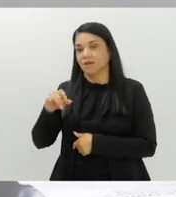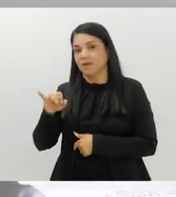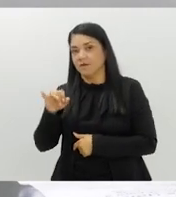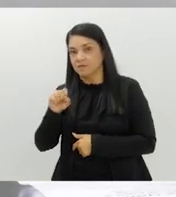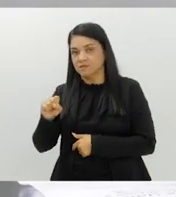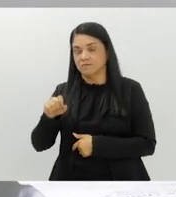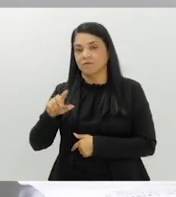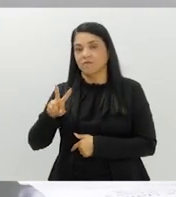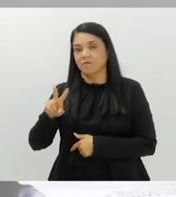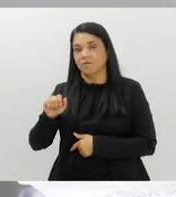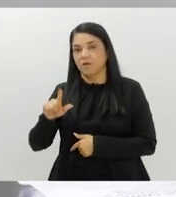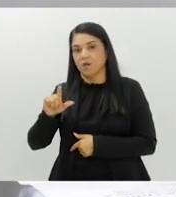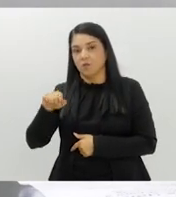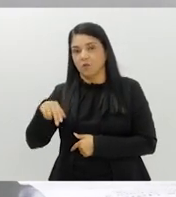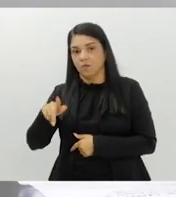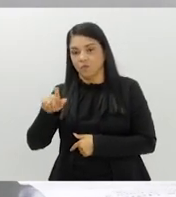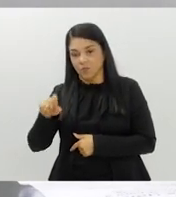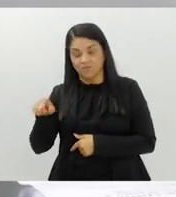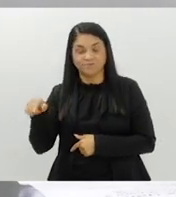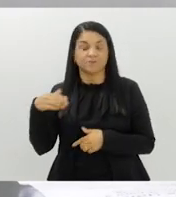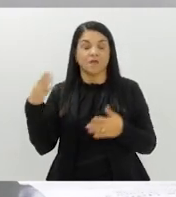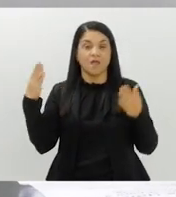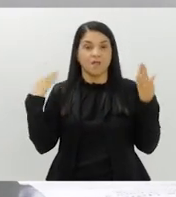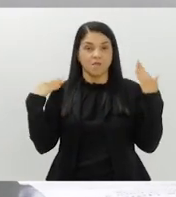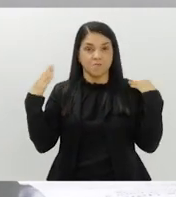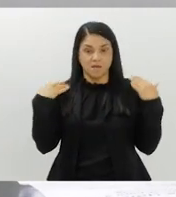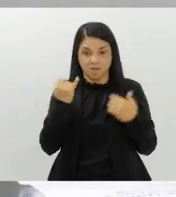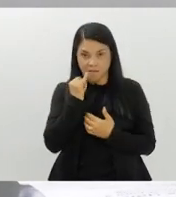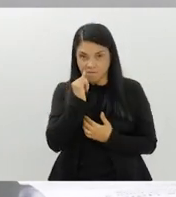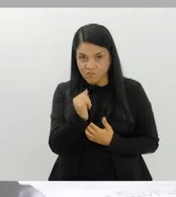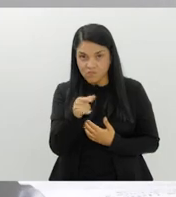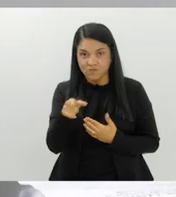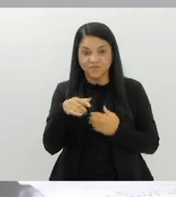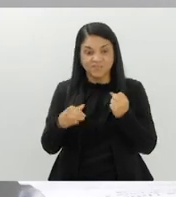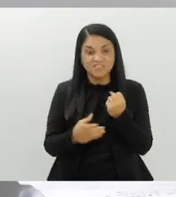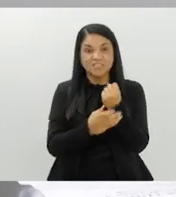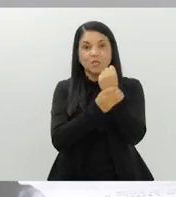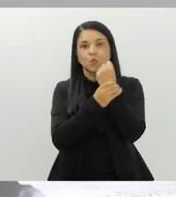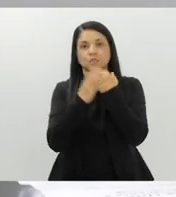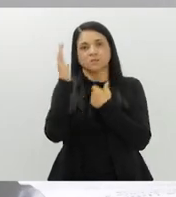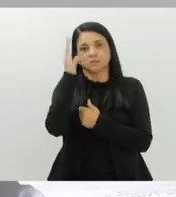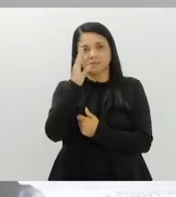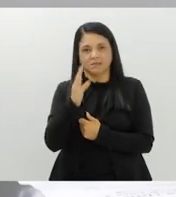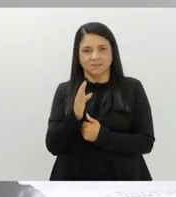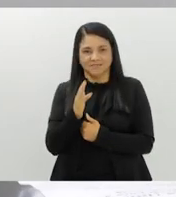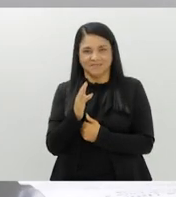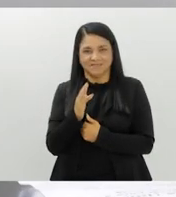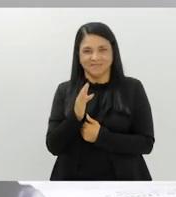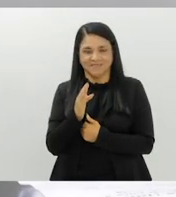Então, a Marinha alegou, vejam vocês, segurança nacional,